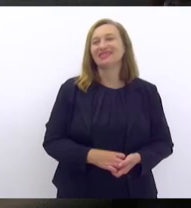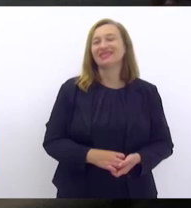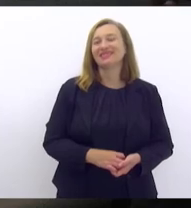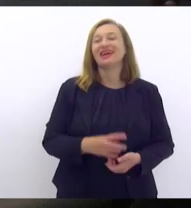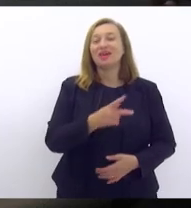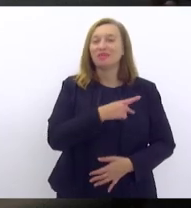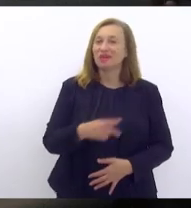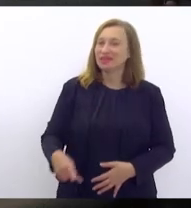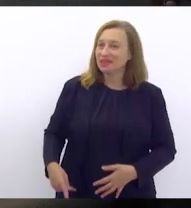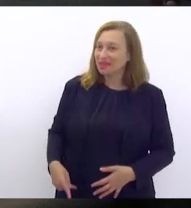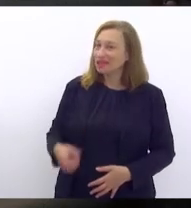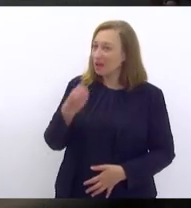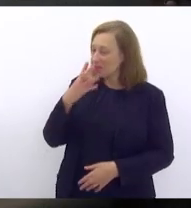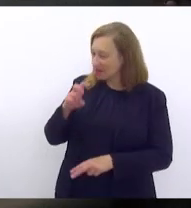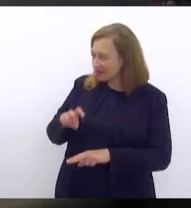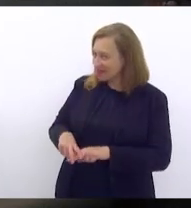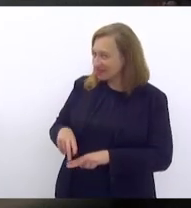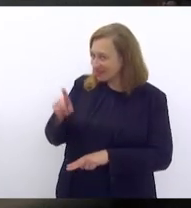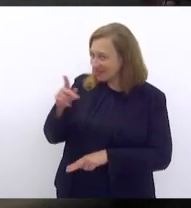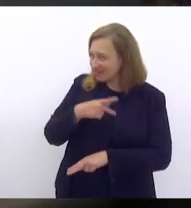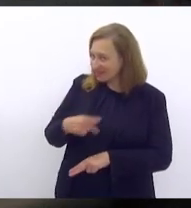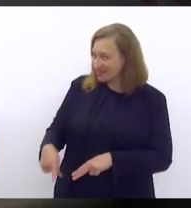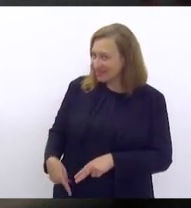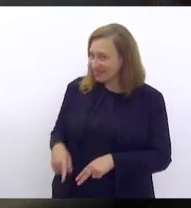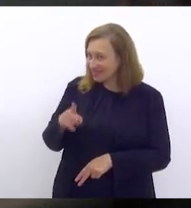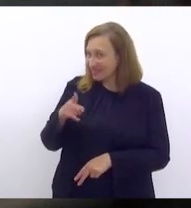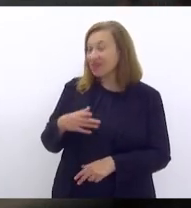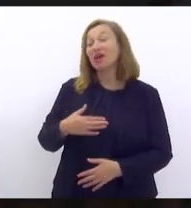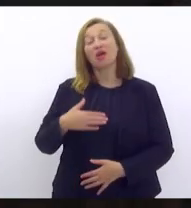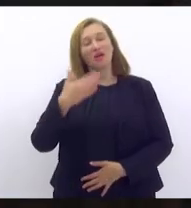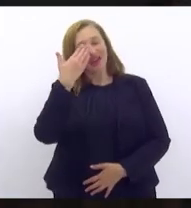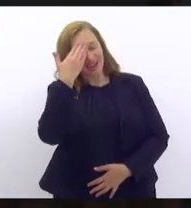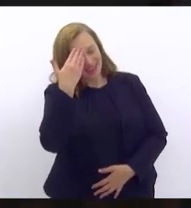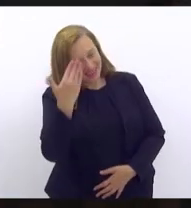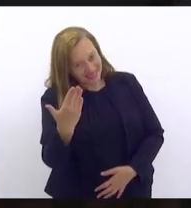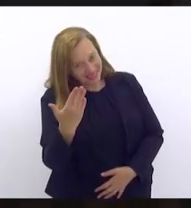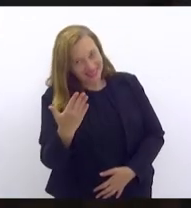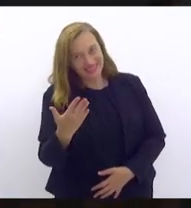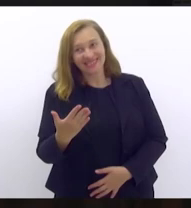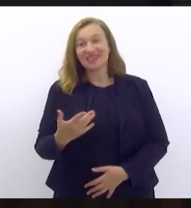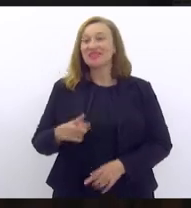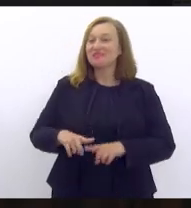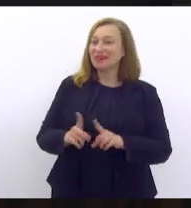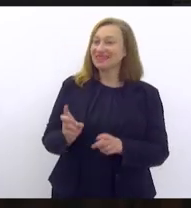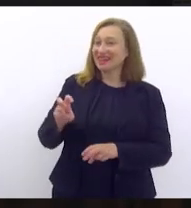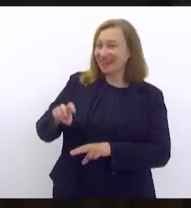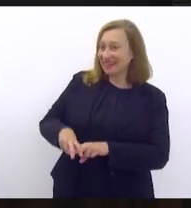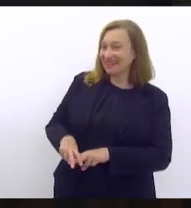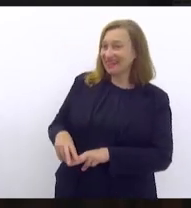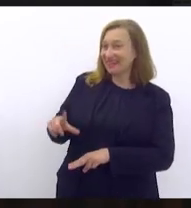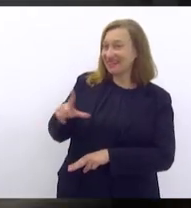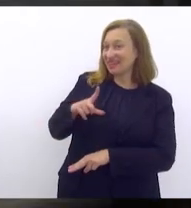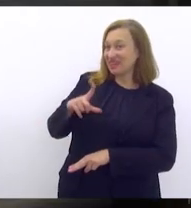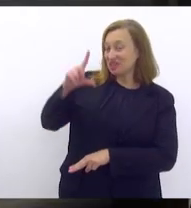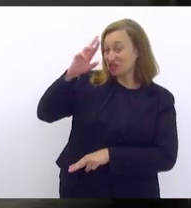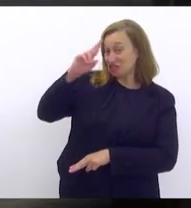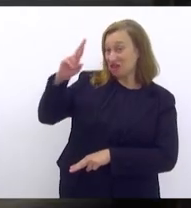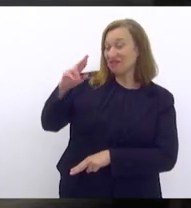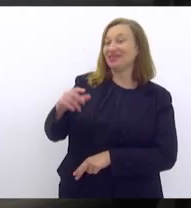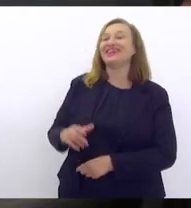Presidente, Vossa Excelência fica muito bem nessa cadeira, hein? Eu agradeço o seu elogio, mas a cadeira tem dono.